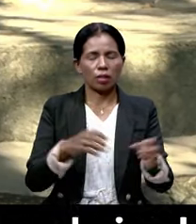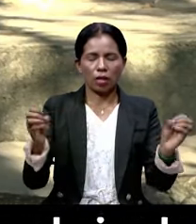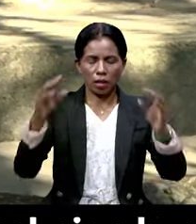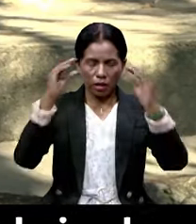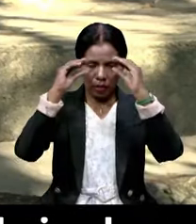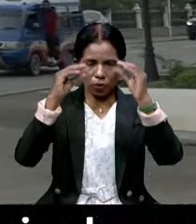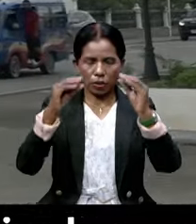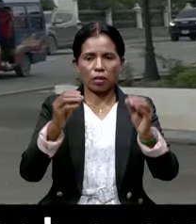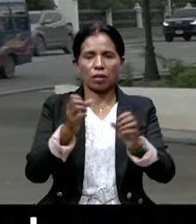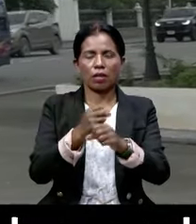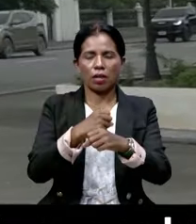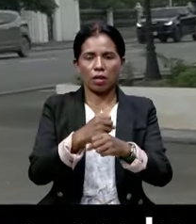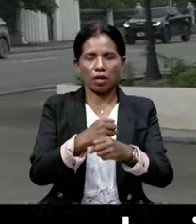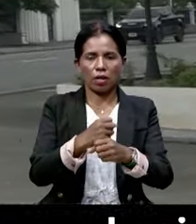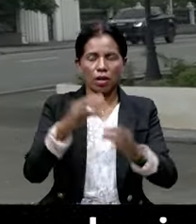forma ema.